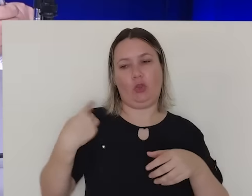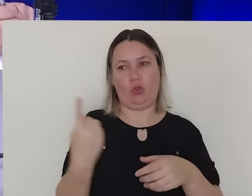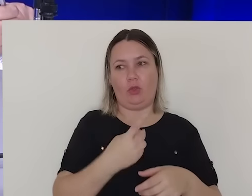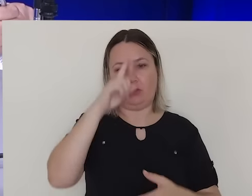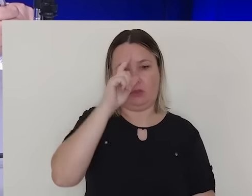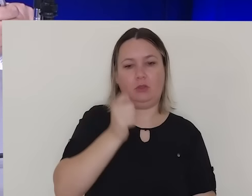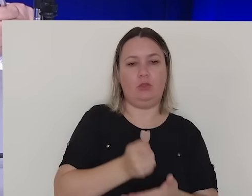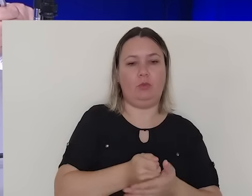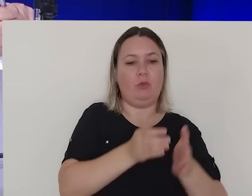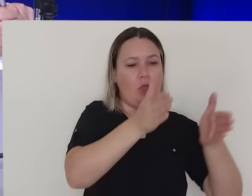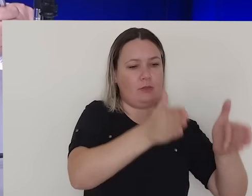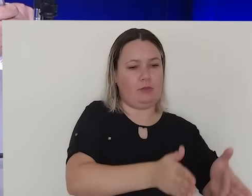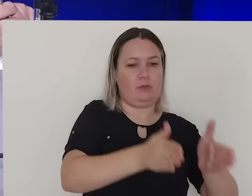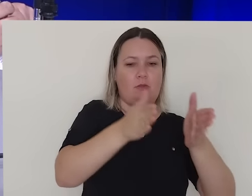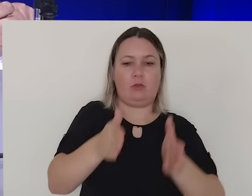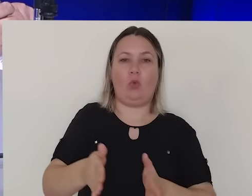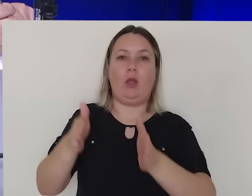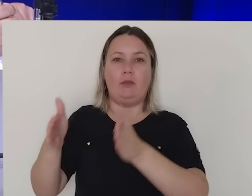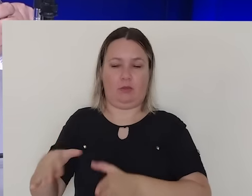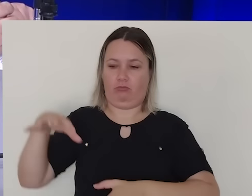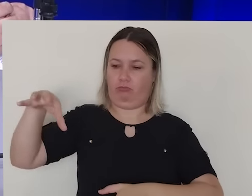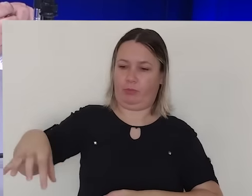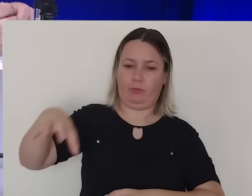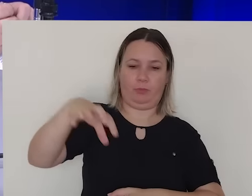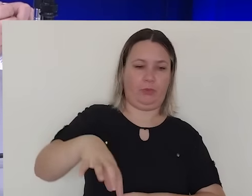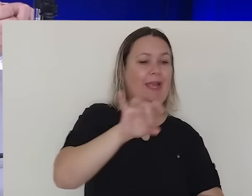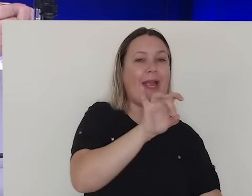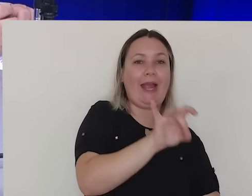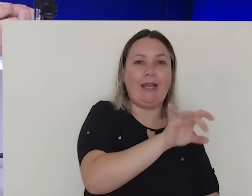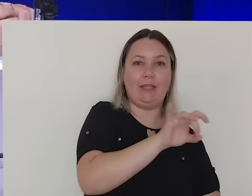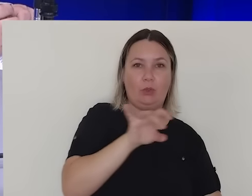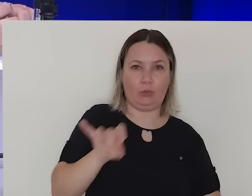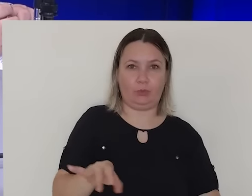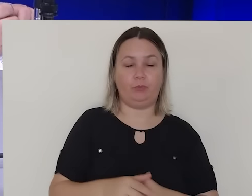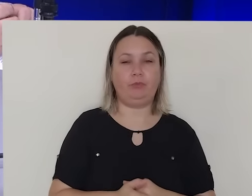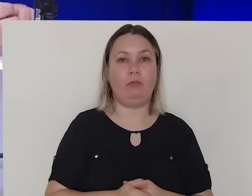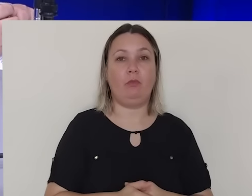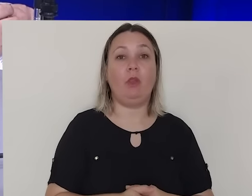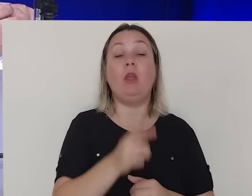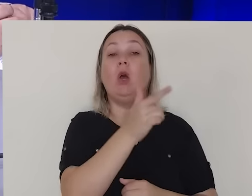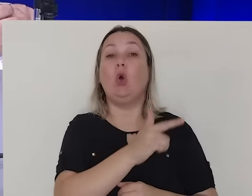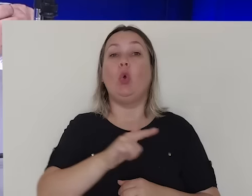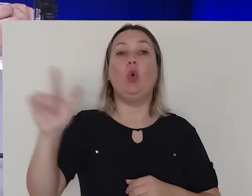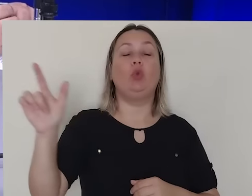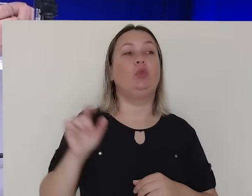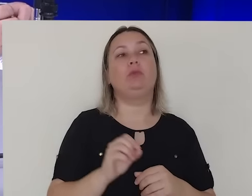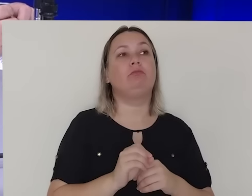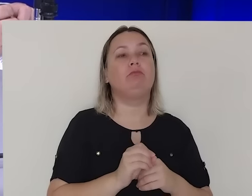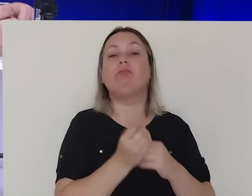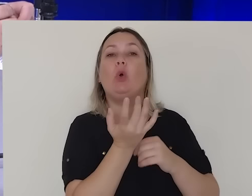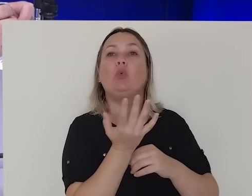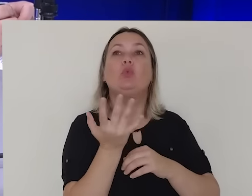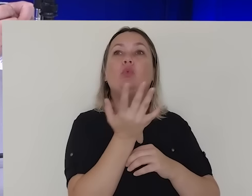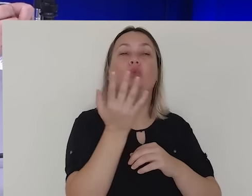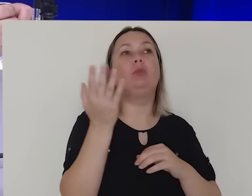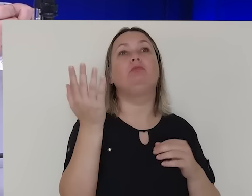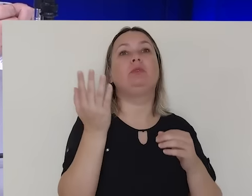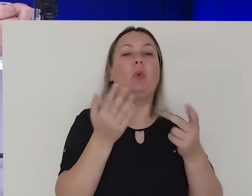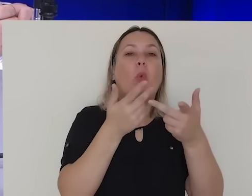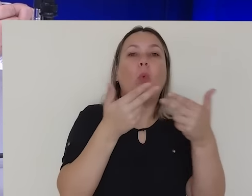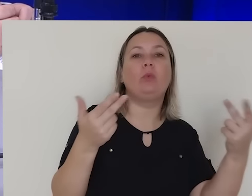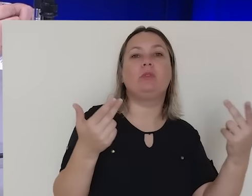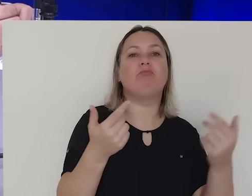Eh a hora que a gente vai para para emissões por exemplo né a gente tem cimento e aço como dois emissores